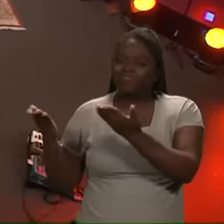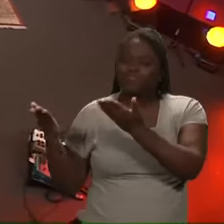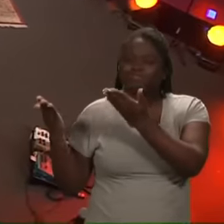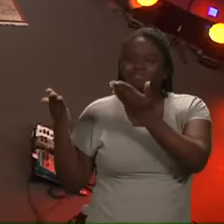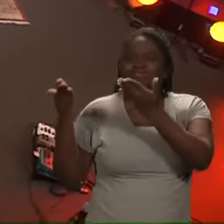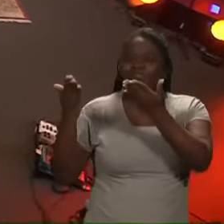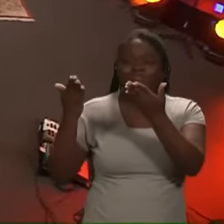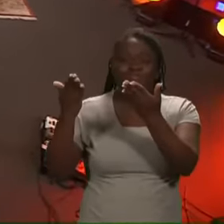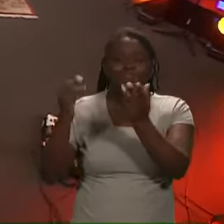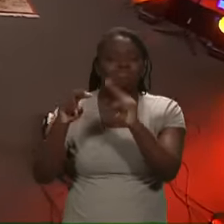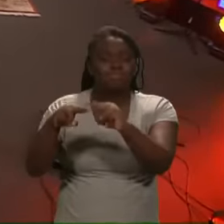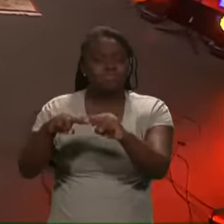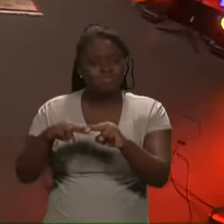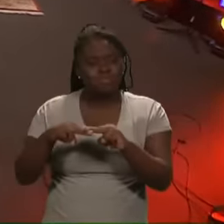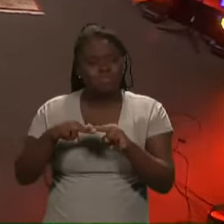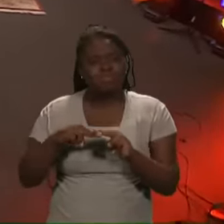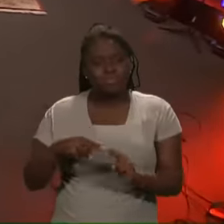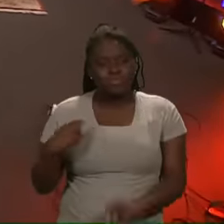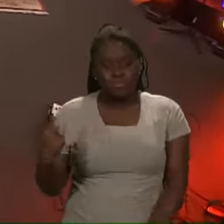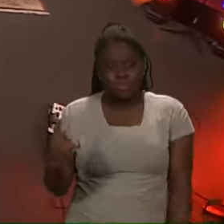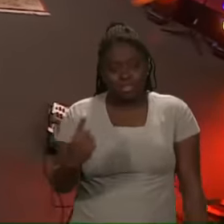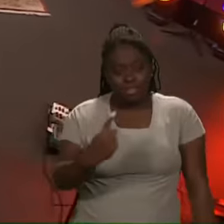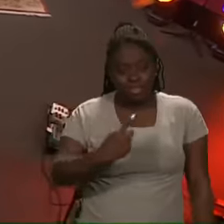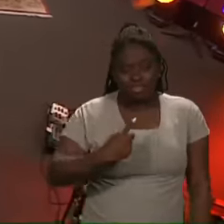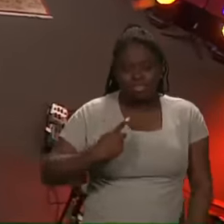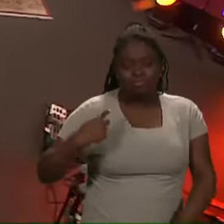ele verteu.